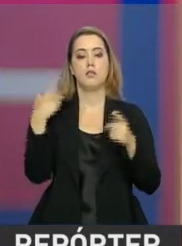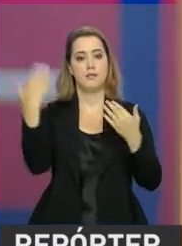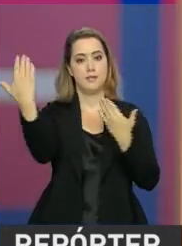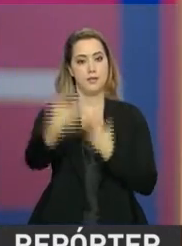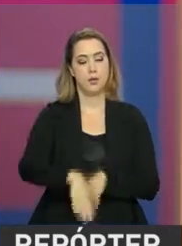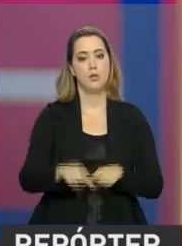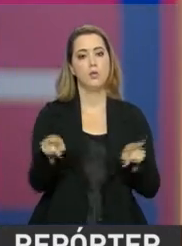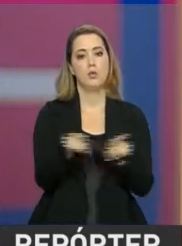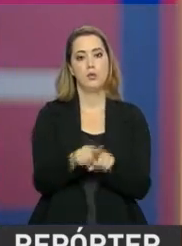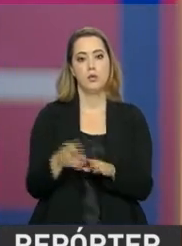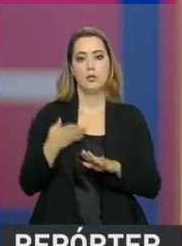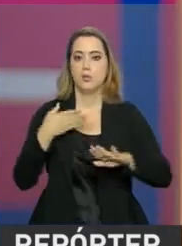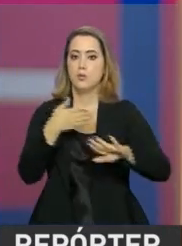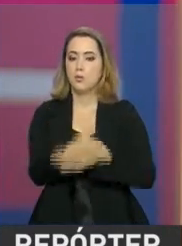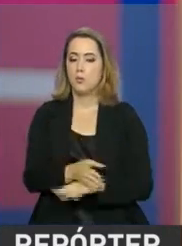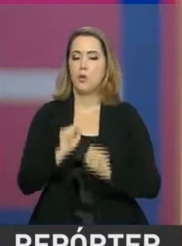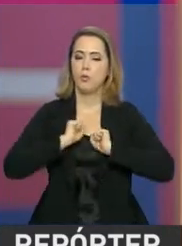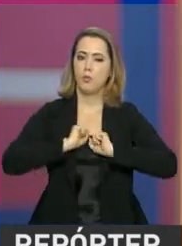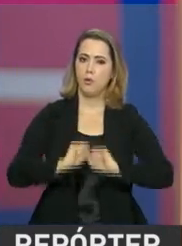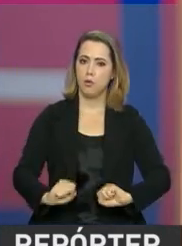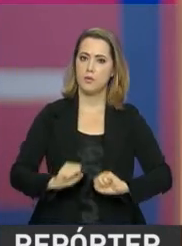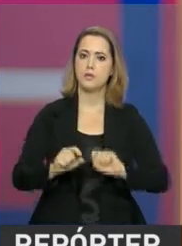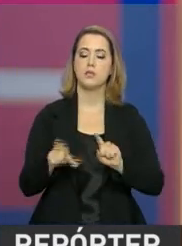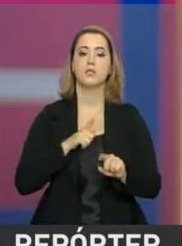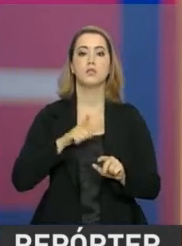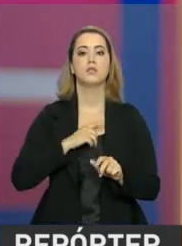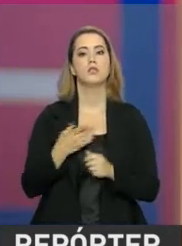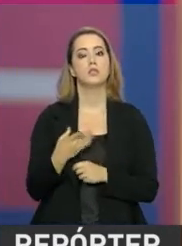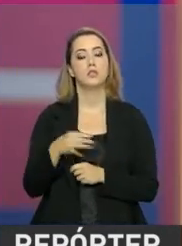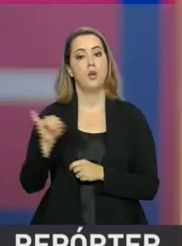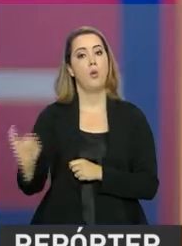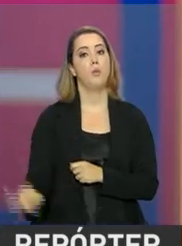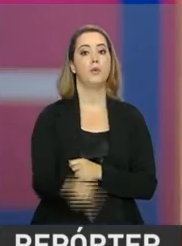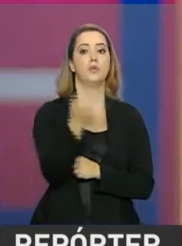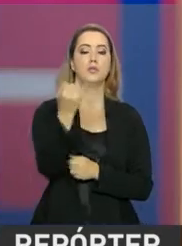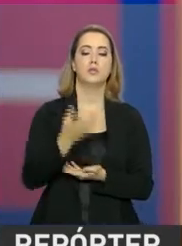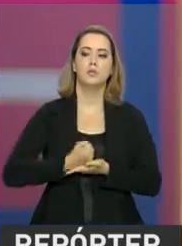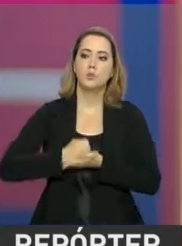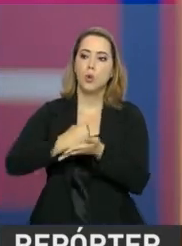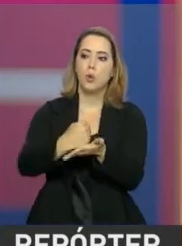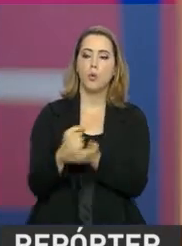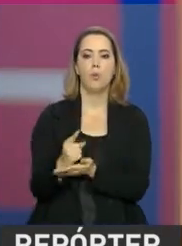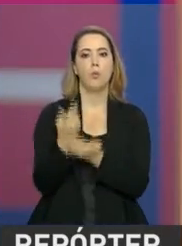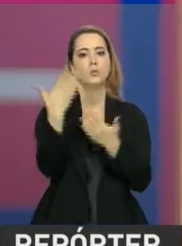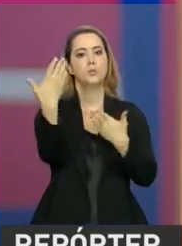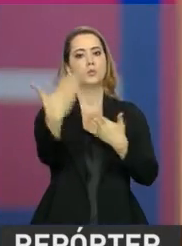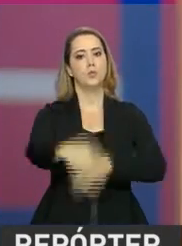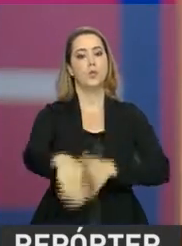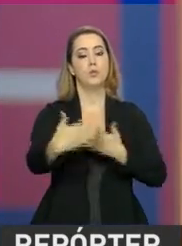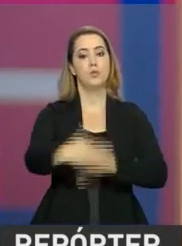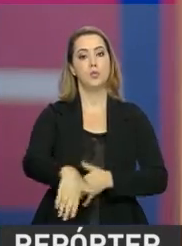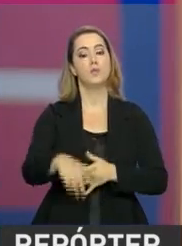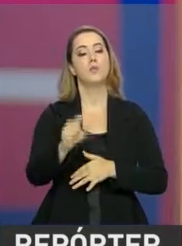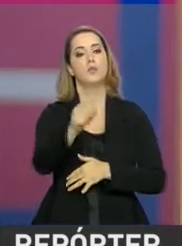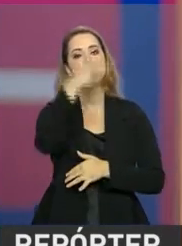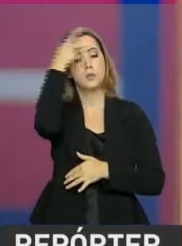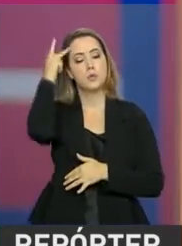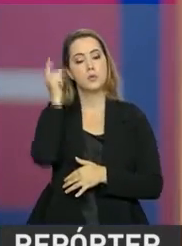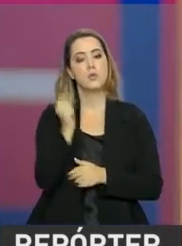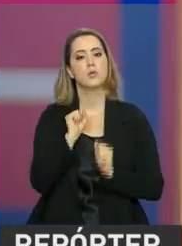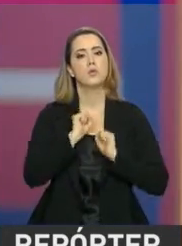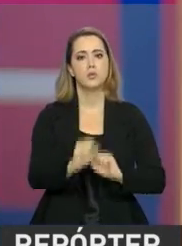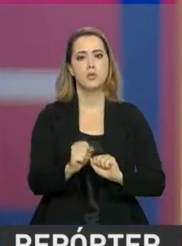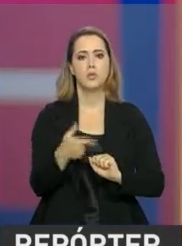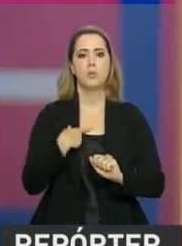a gente possa garantir na verdade a oportunidade de uma prova para aqueles estudantes que eventualmente poderiam